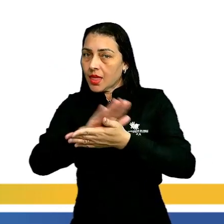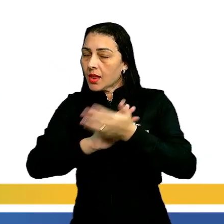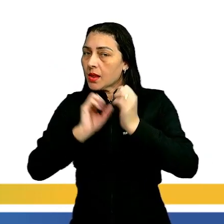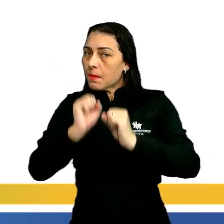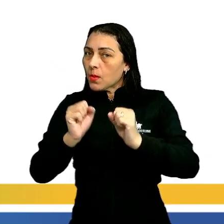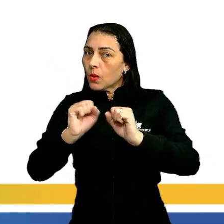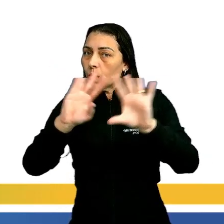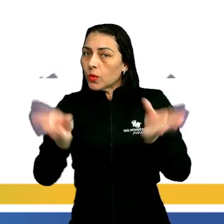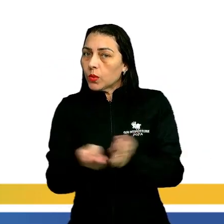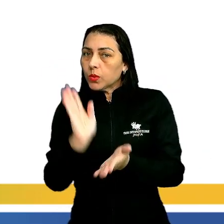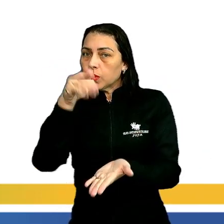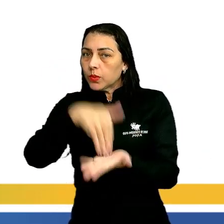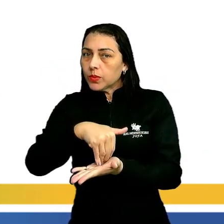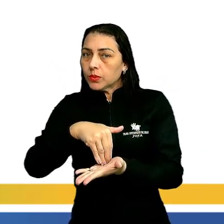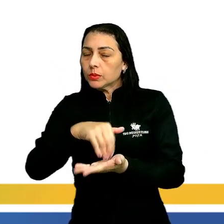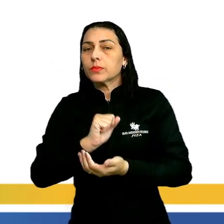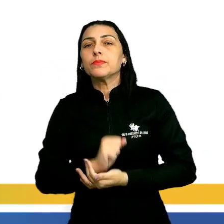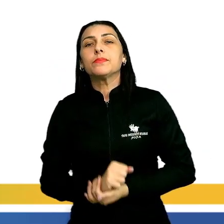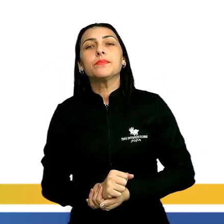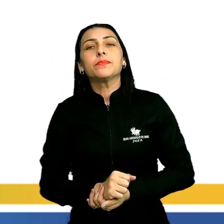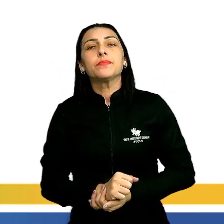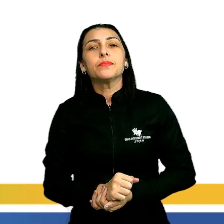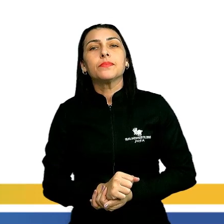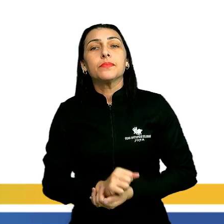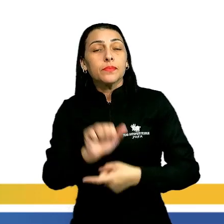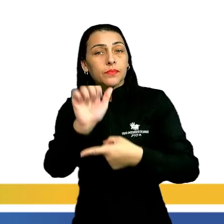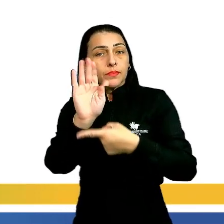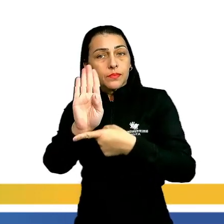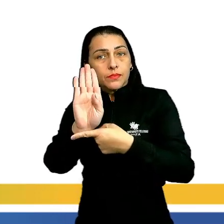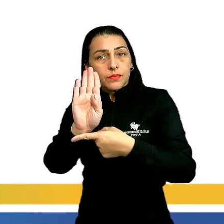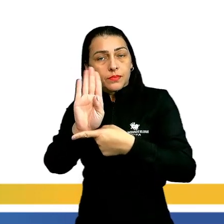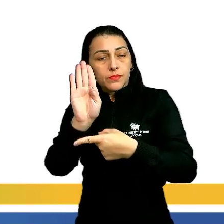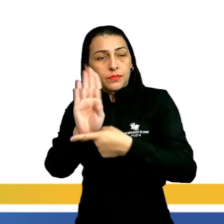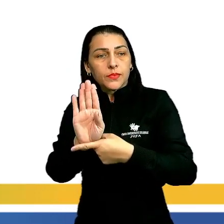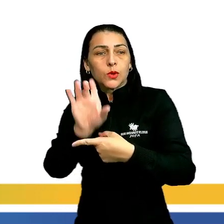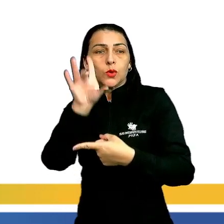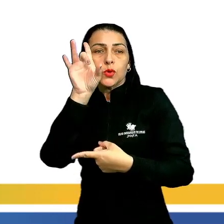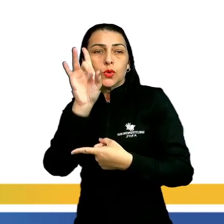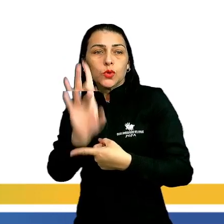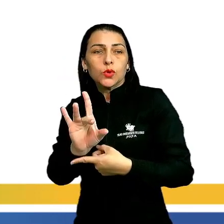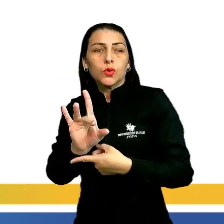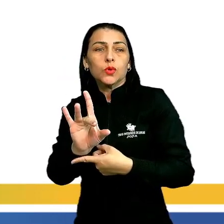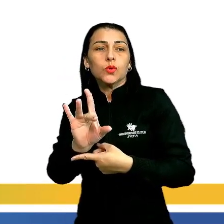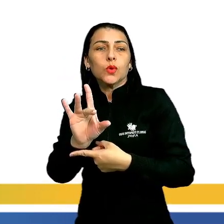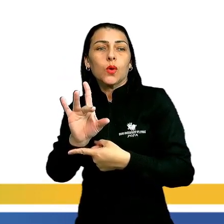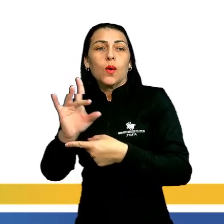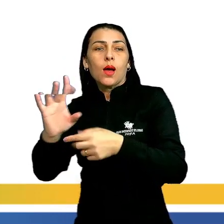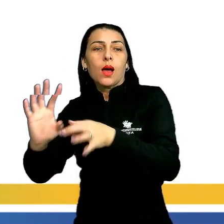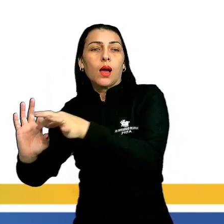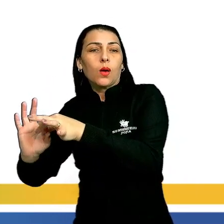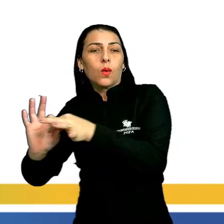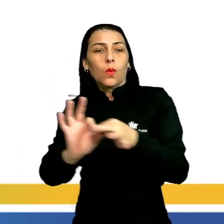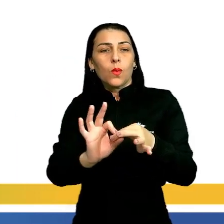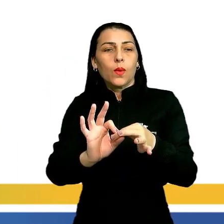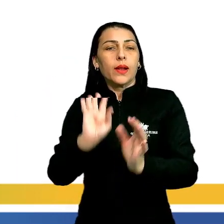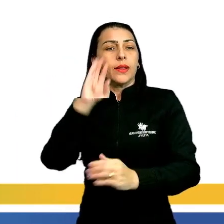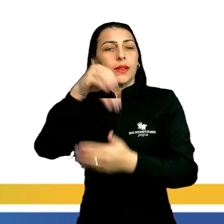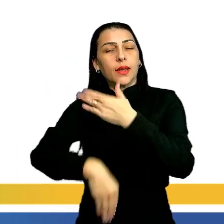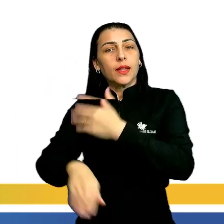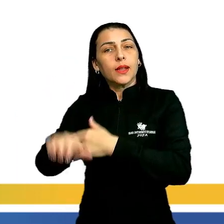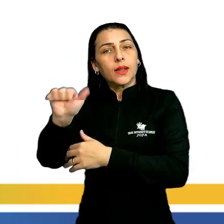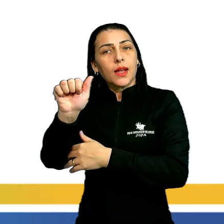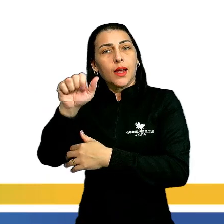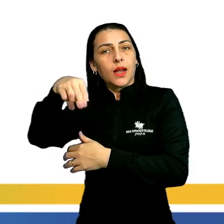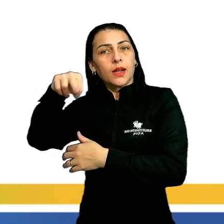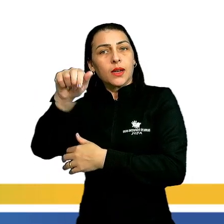pode concluir. Bom, então, letra B. Apenas a coerência interna da analítica do